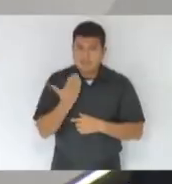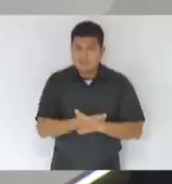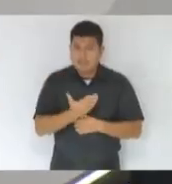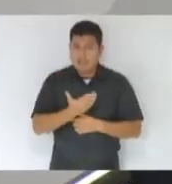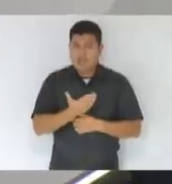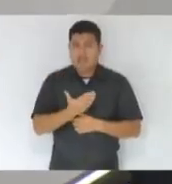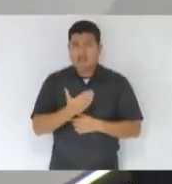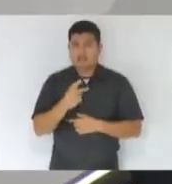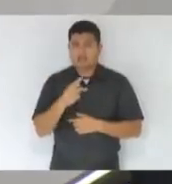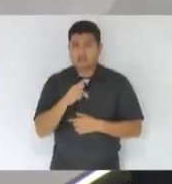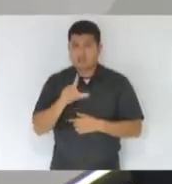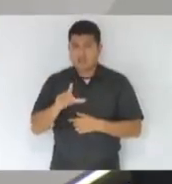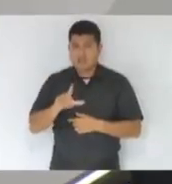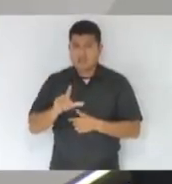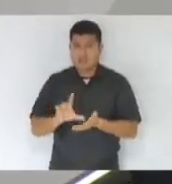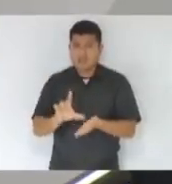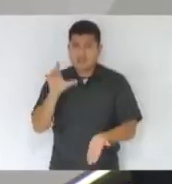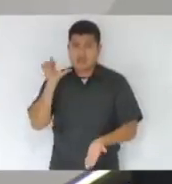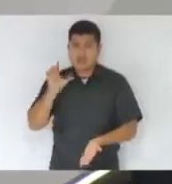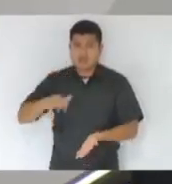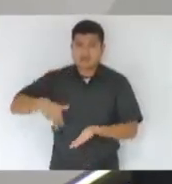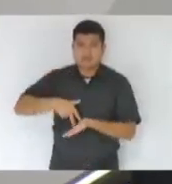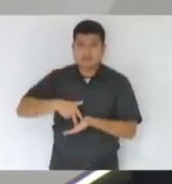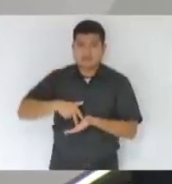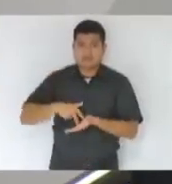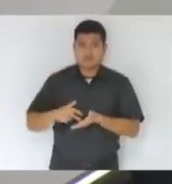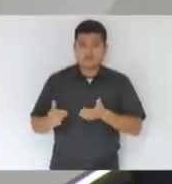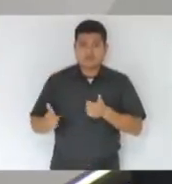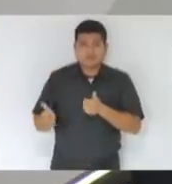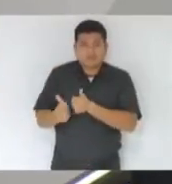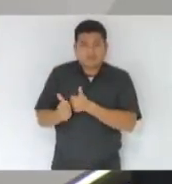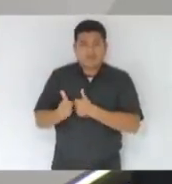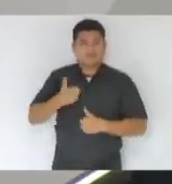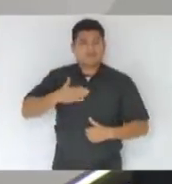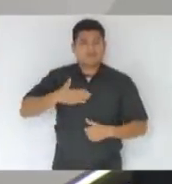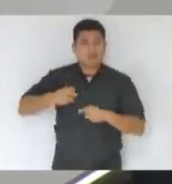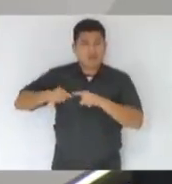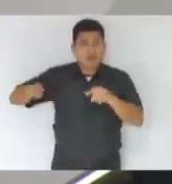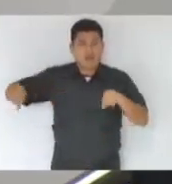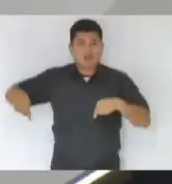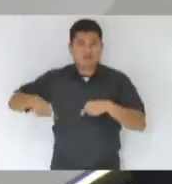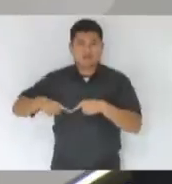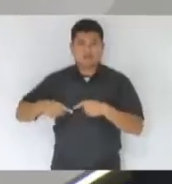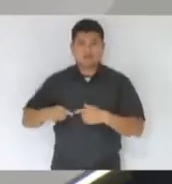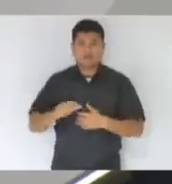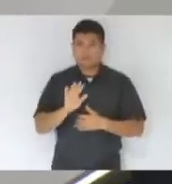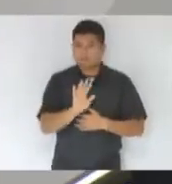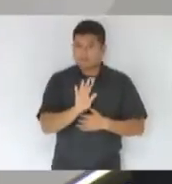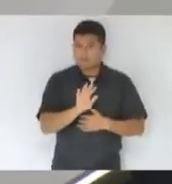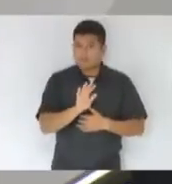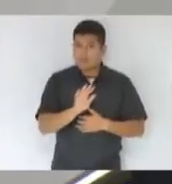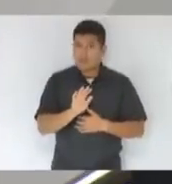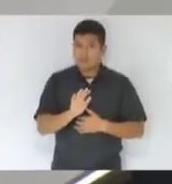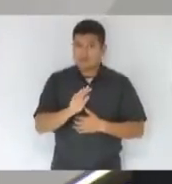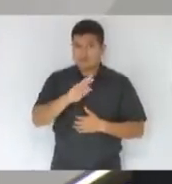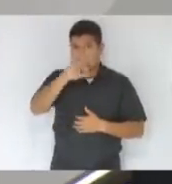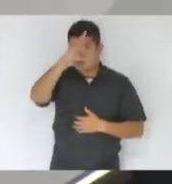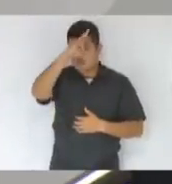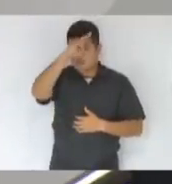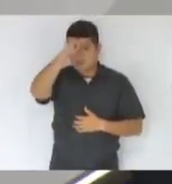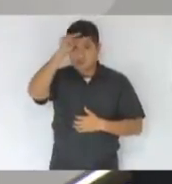que aqui se manifestou, é ao lado do meu. Mas o senhor prefeito Itajaí não esteve no meu